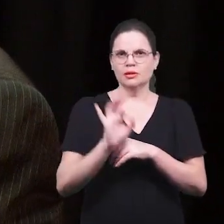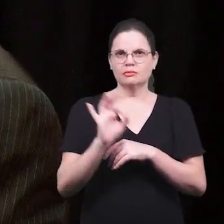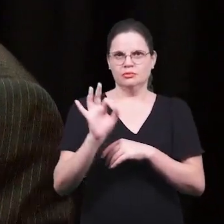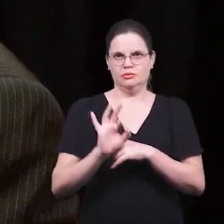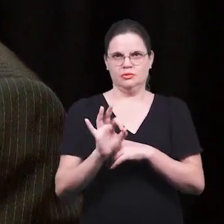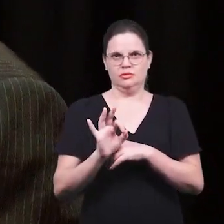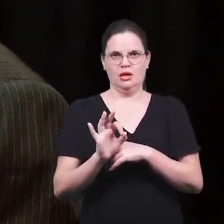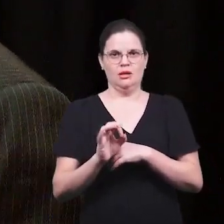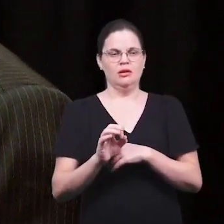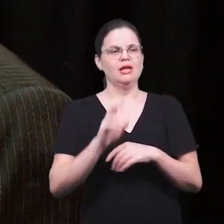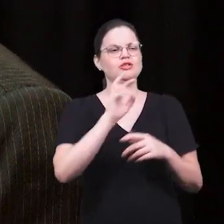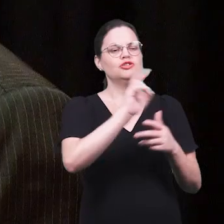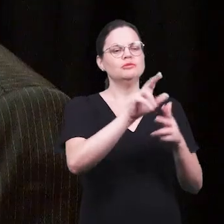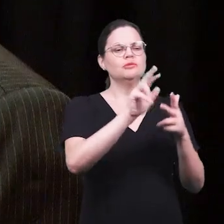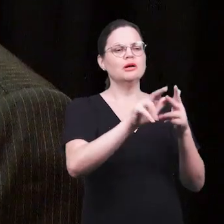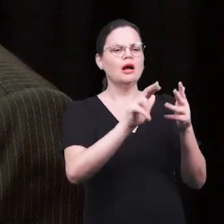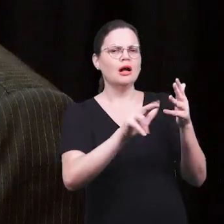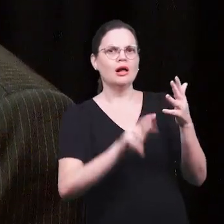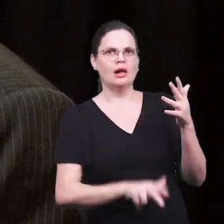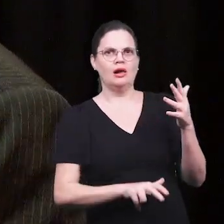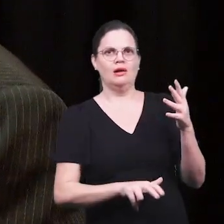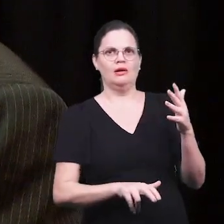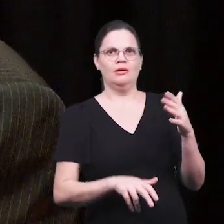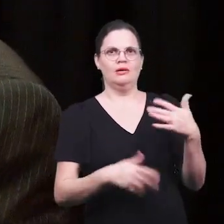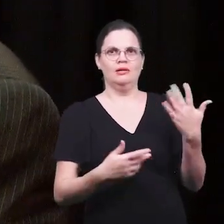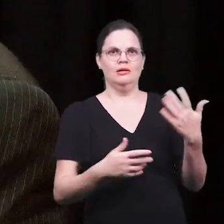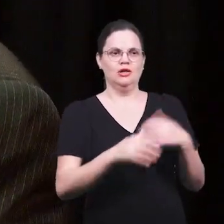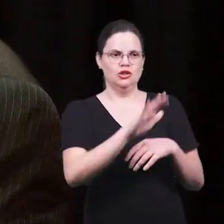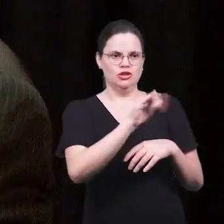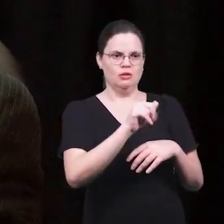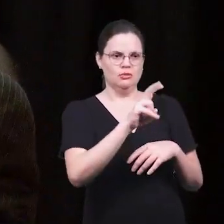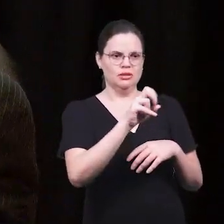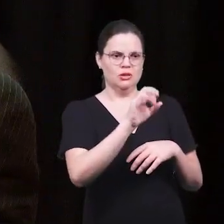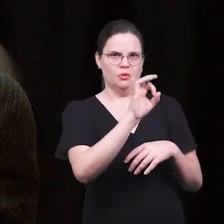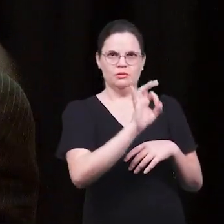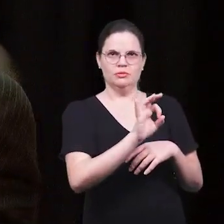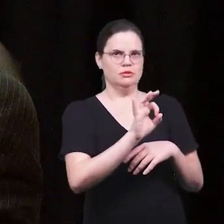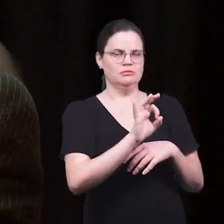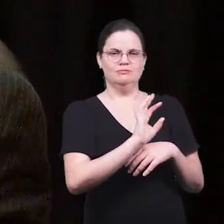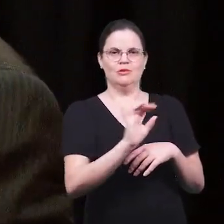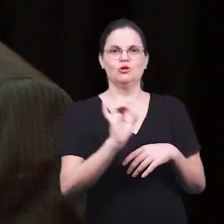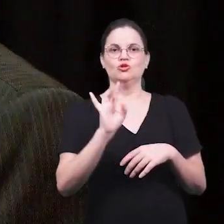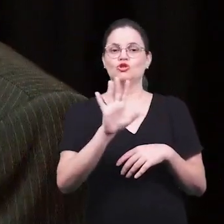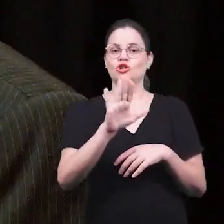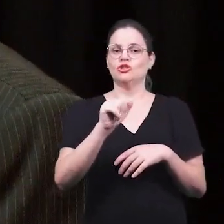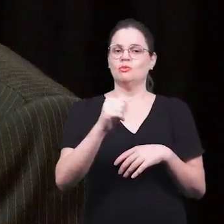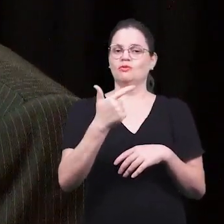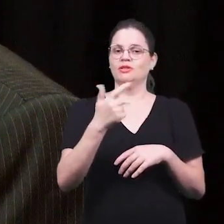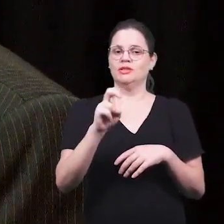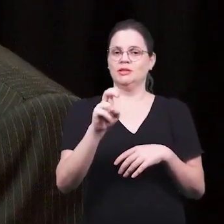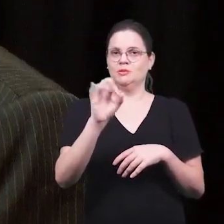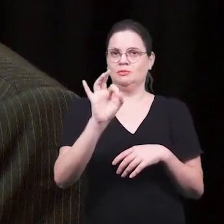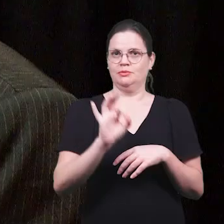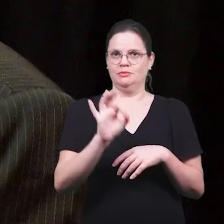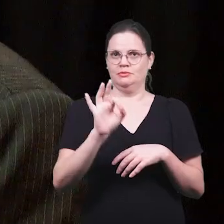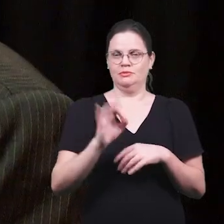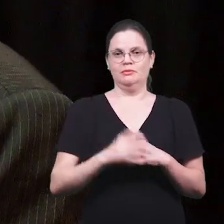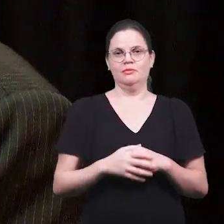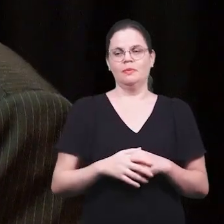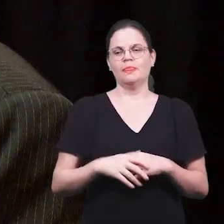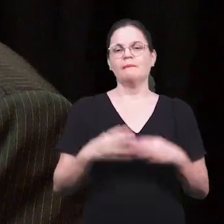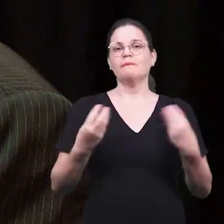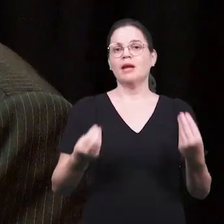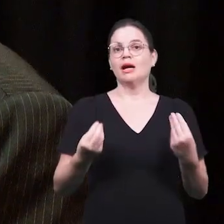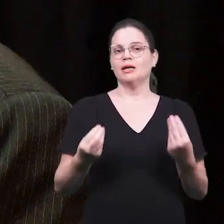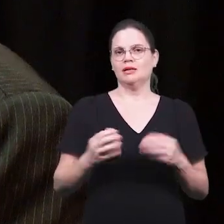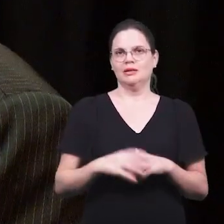50%, distribuindo entre as. O órgão resolveu não chamar os 50%, ele resolveu chamar 25%. E o órgão